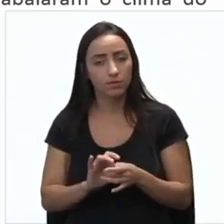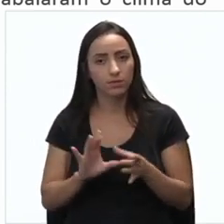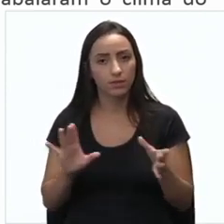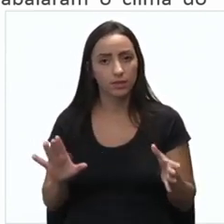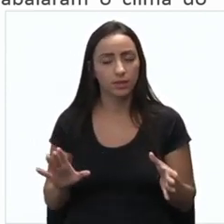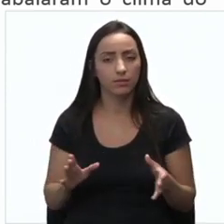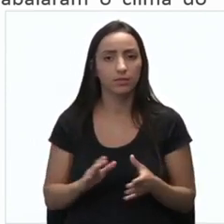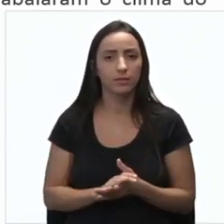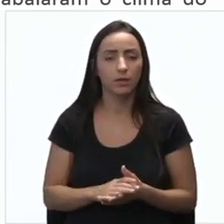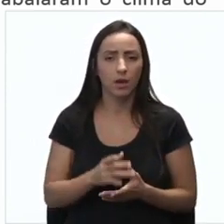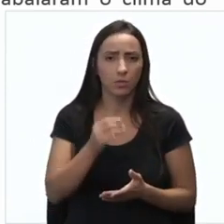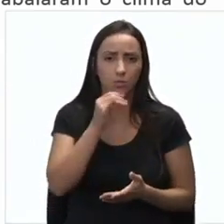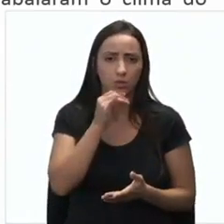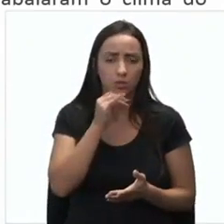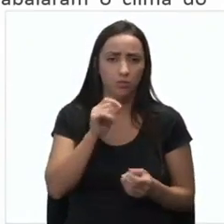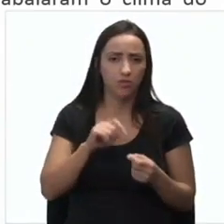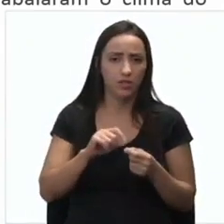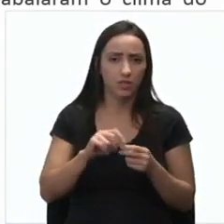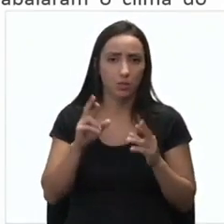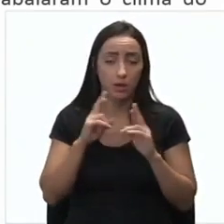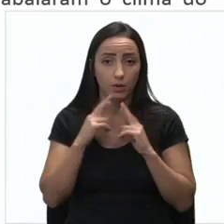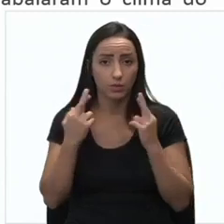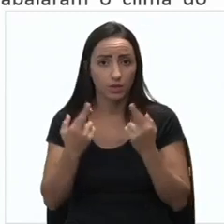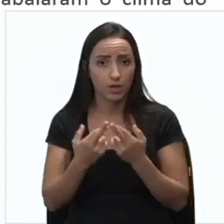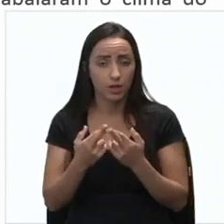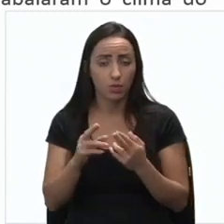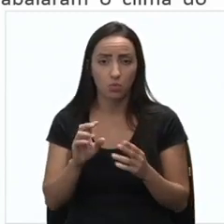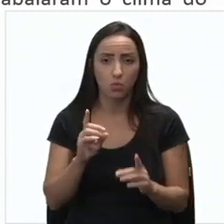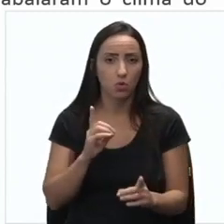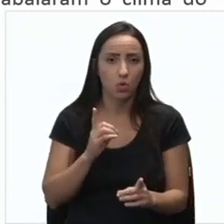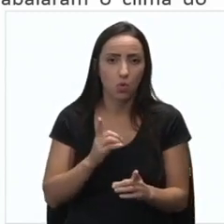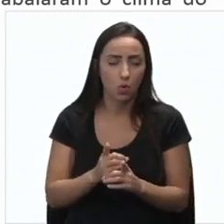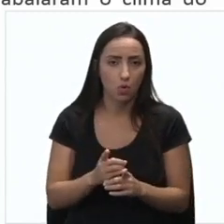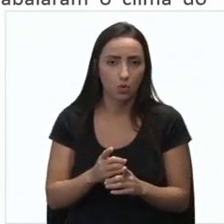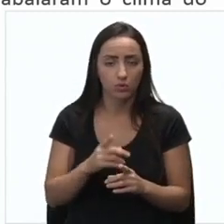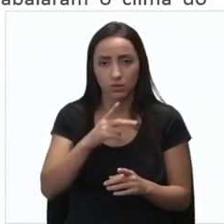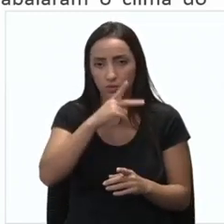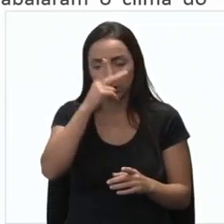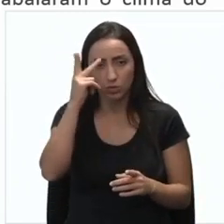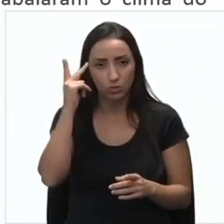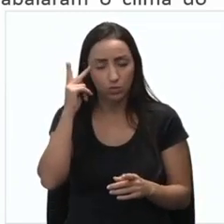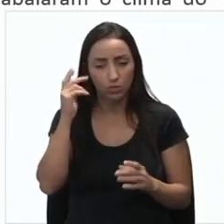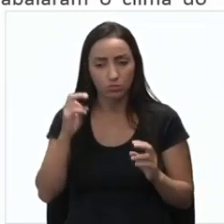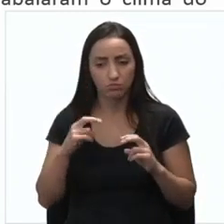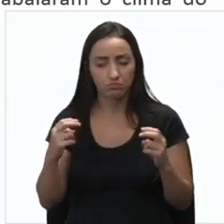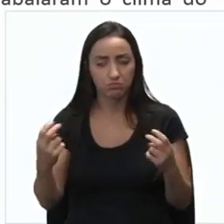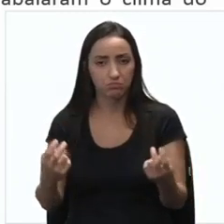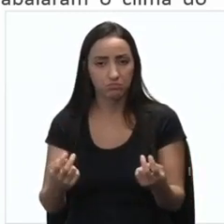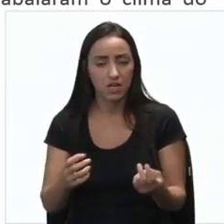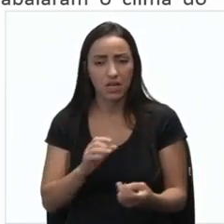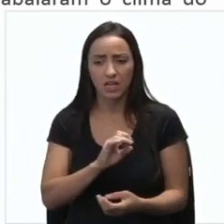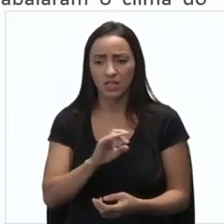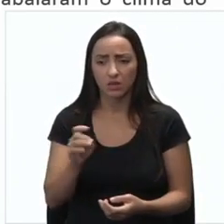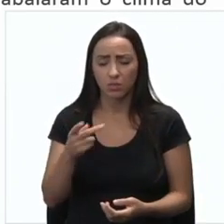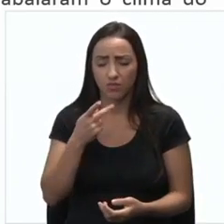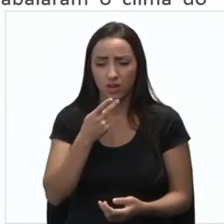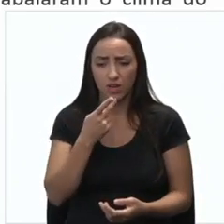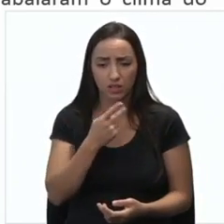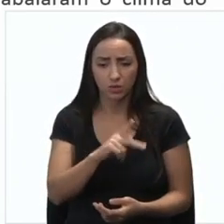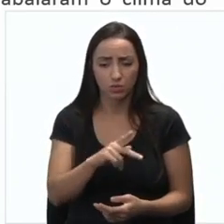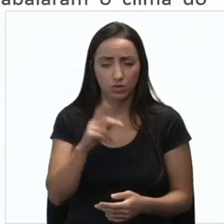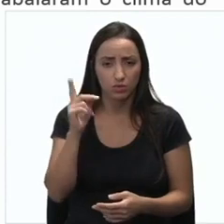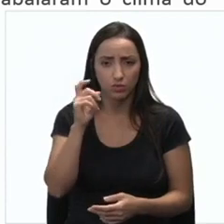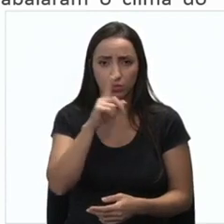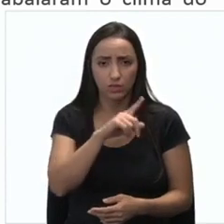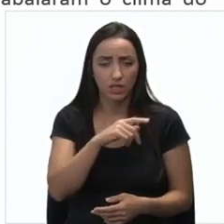Deve promover, por exemplo, uma reunião, um encontro entre as pessoas, deixar as pessoas falarem das suas dificuldades, das